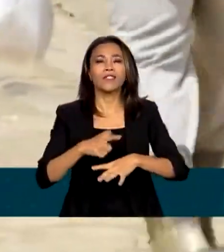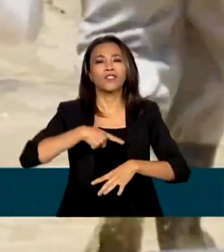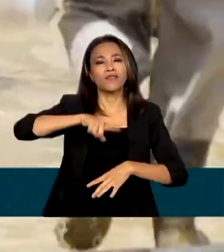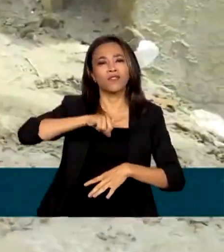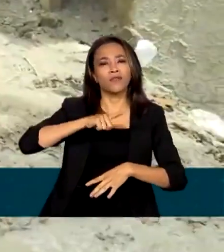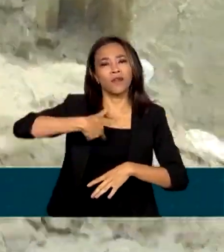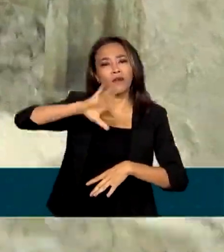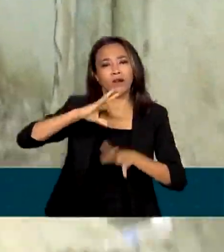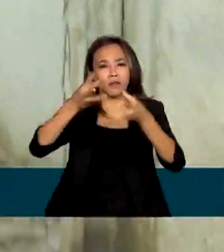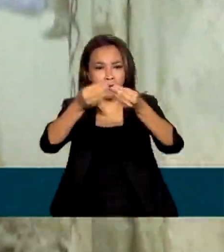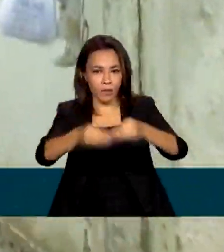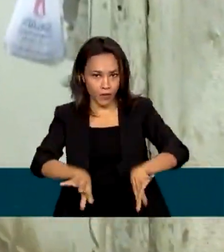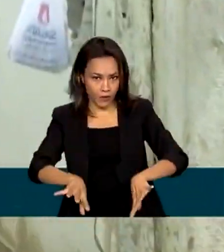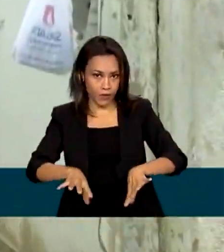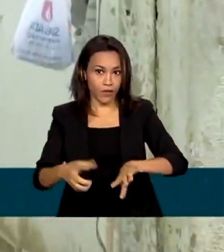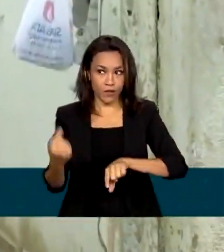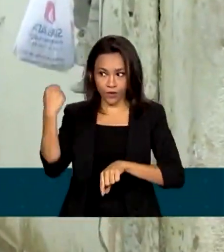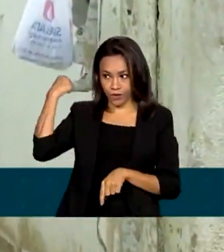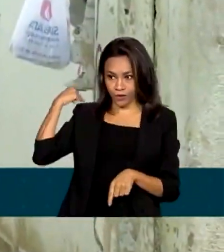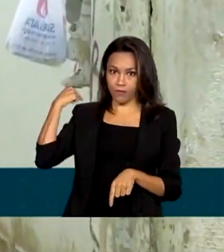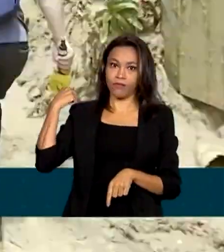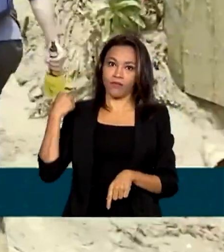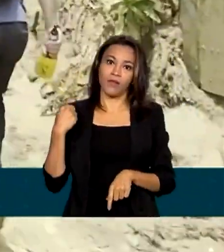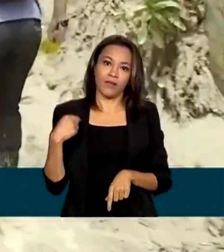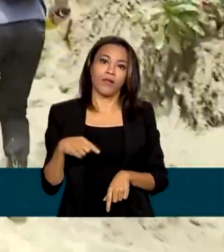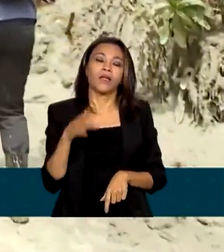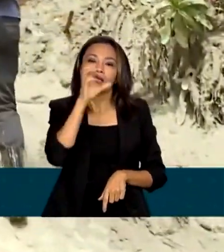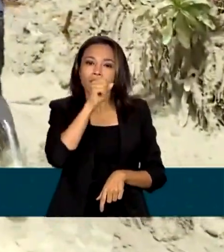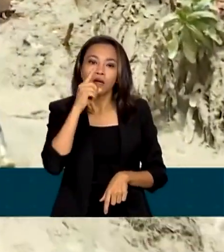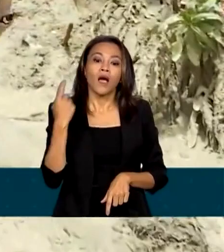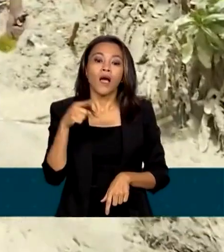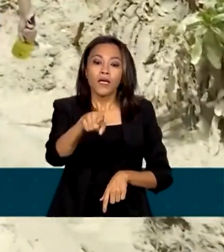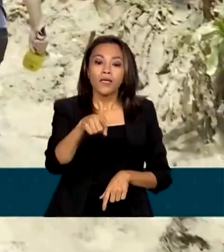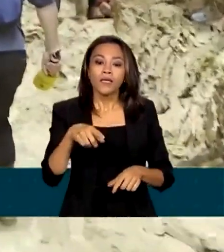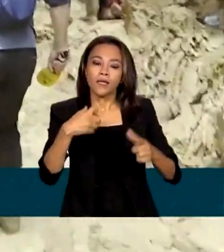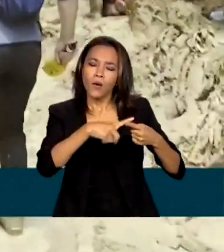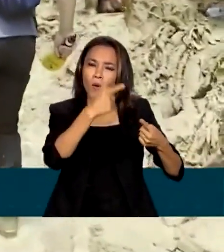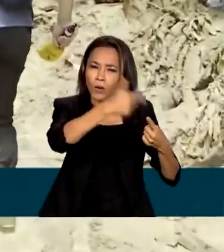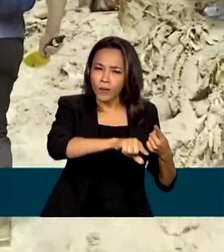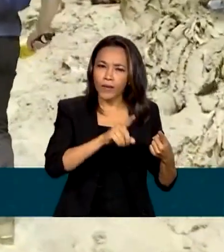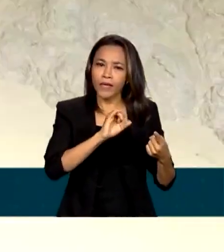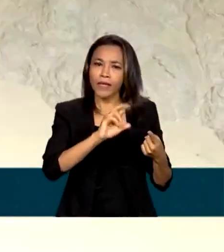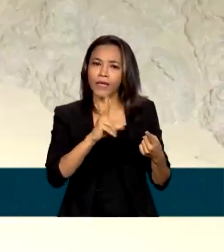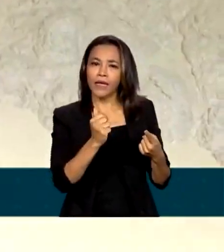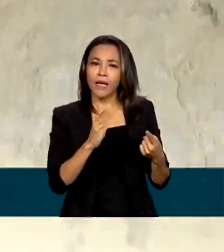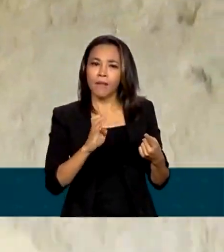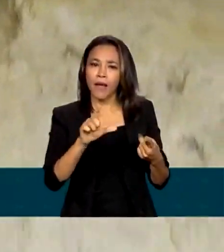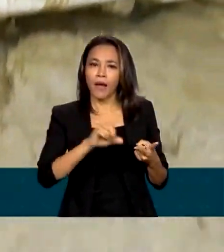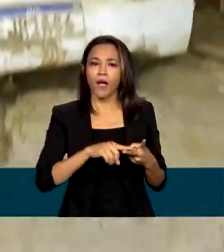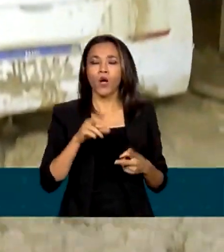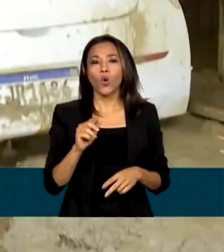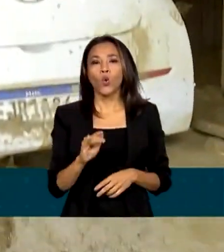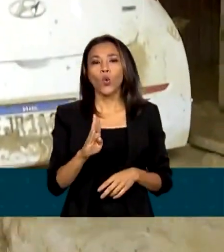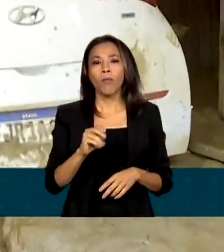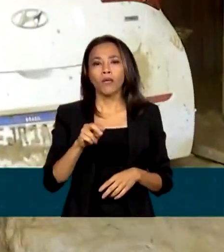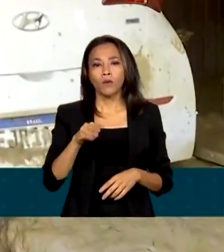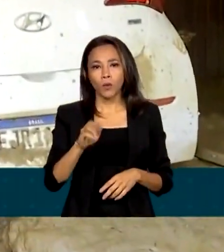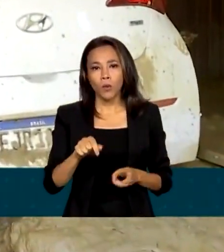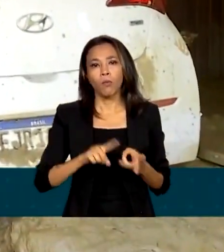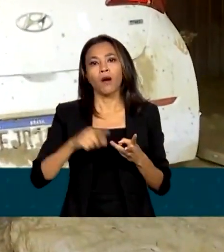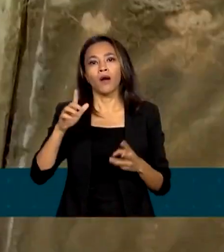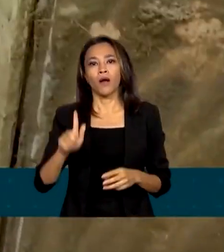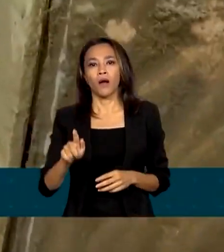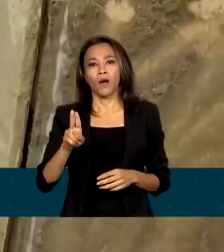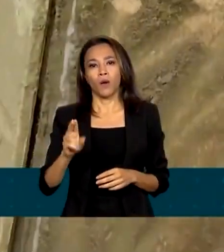atingidas pelas chuvas do último fim de semana. Além de São Sebastião, Caraguatatuba, Ilhabela, Ubatuba, Bertioga e